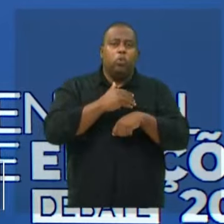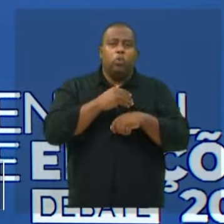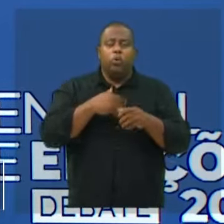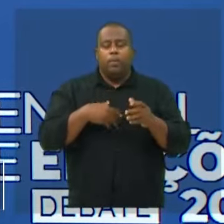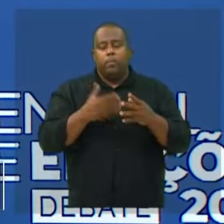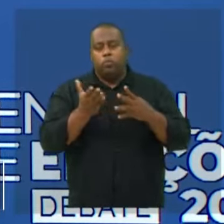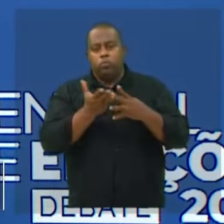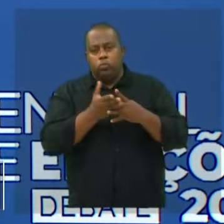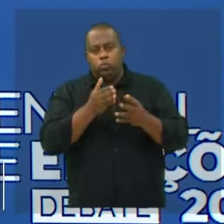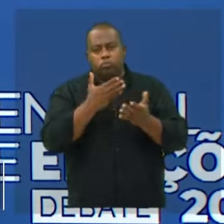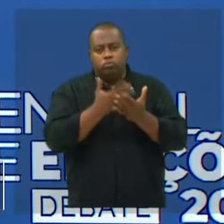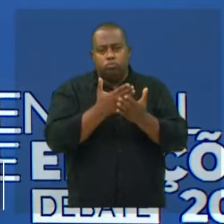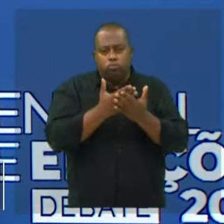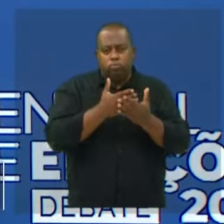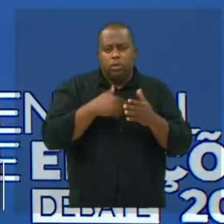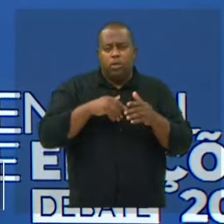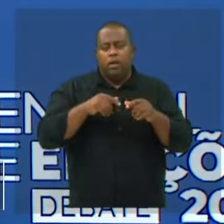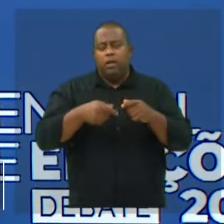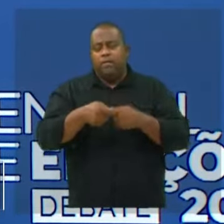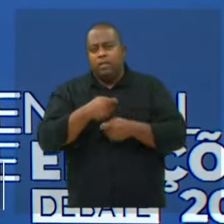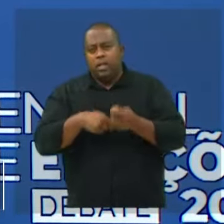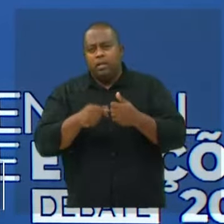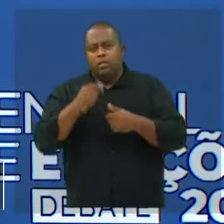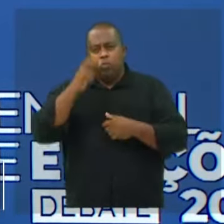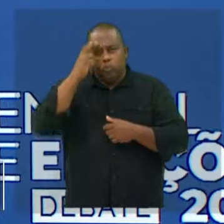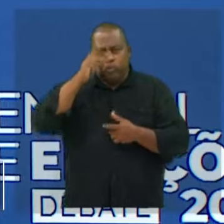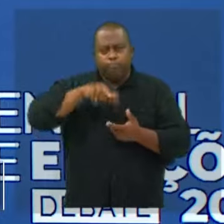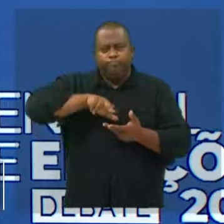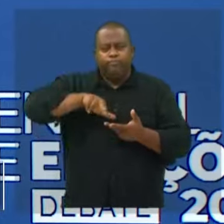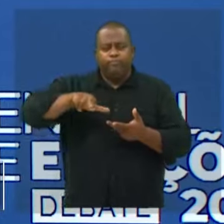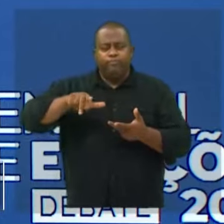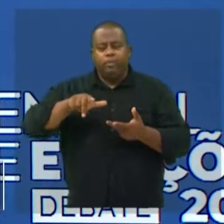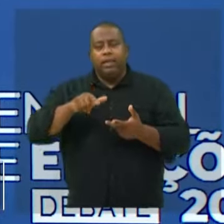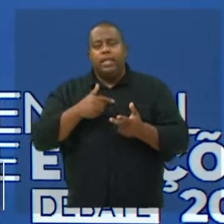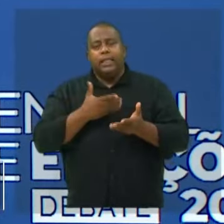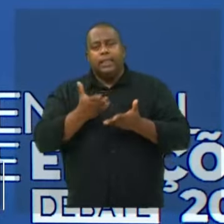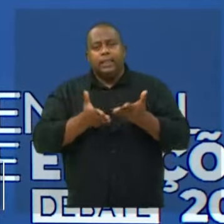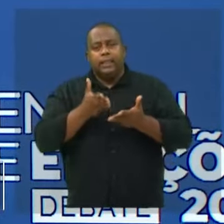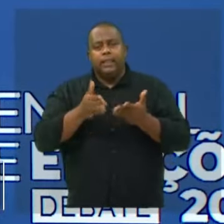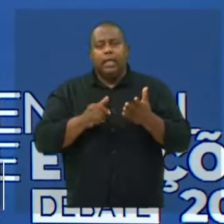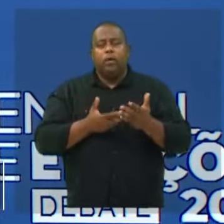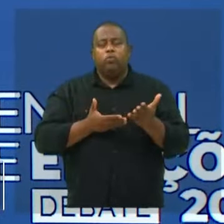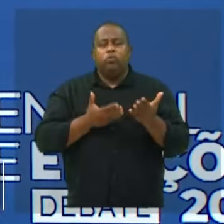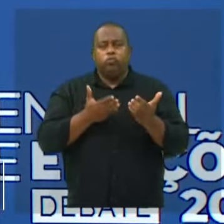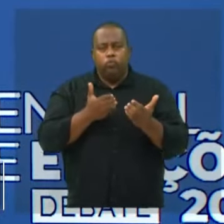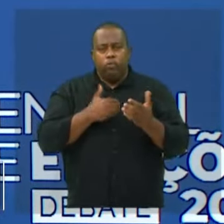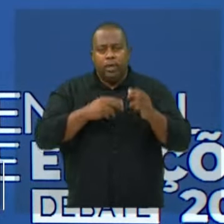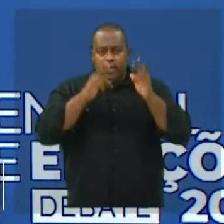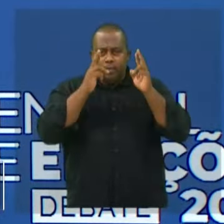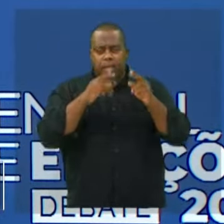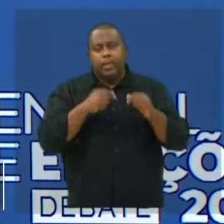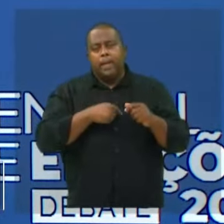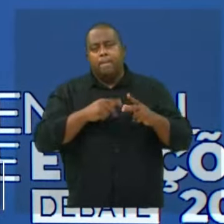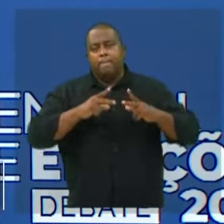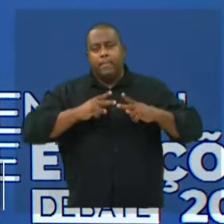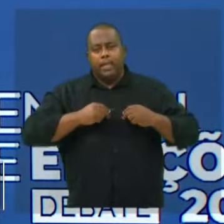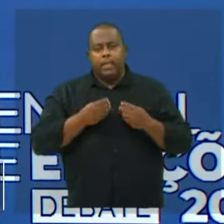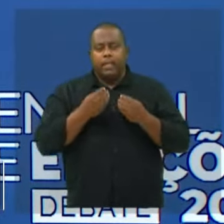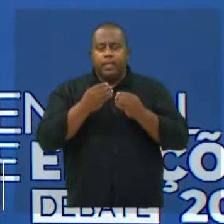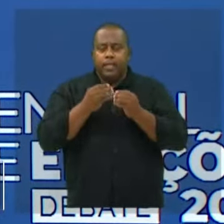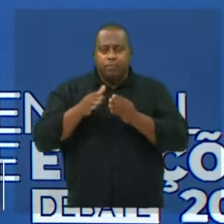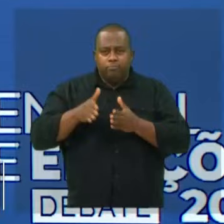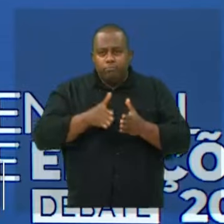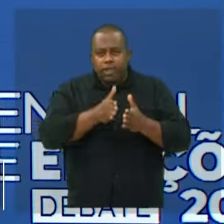empreendedorismo Finanças Esporte cultura no outro nós vamos tratar o jovem com a Plenitude que ele merece e oferecendo o horizonte que ele